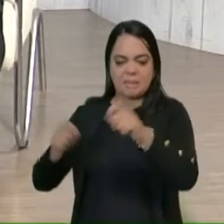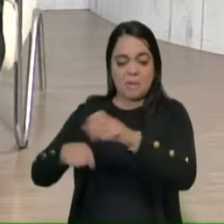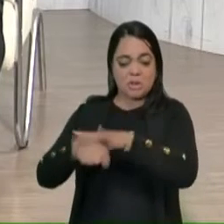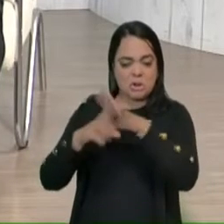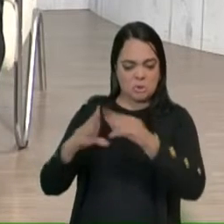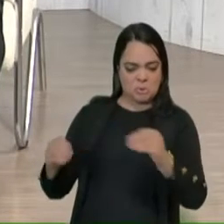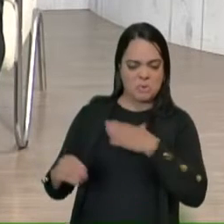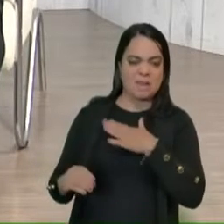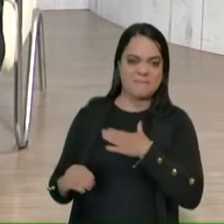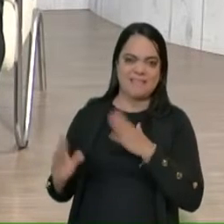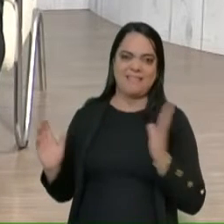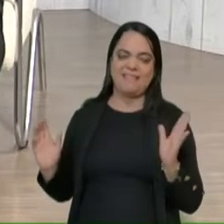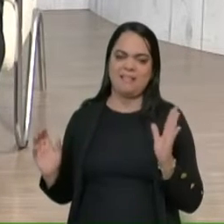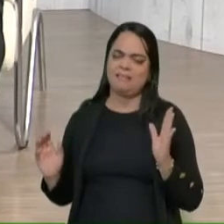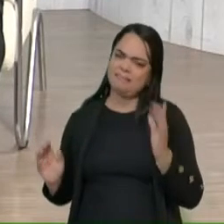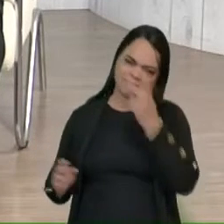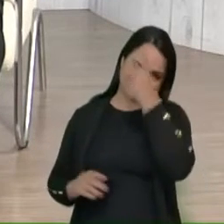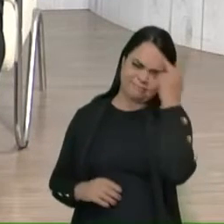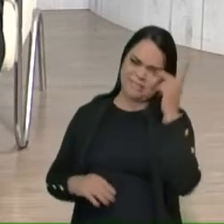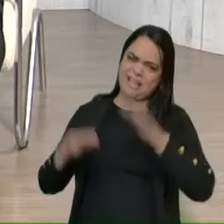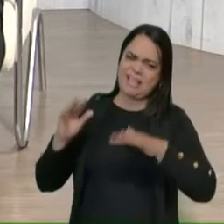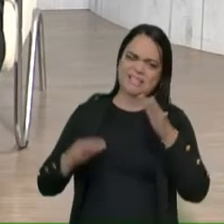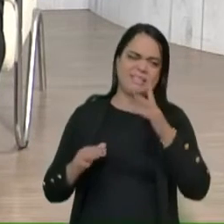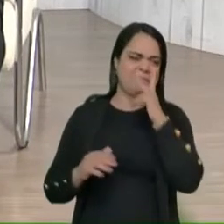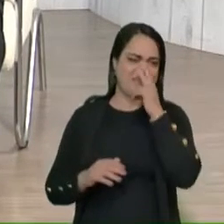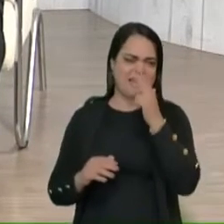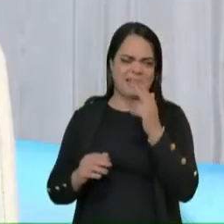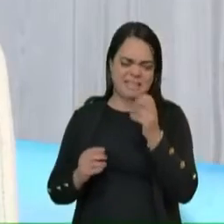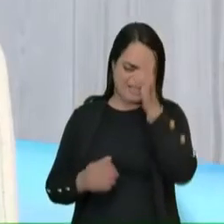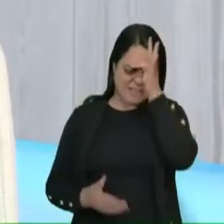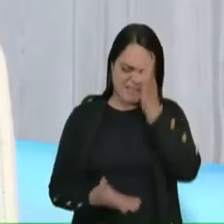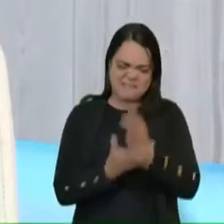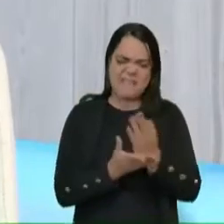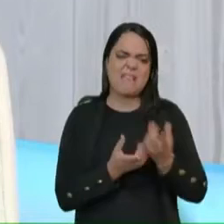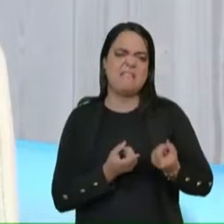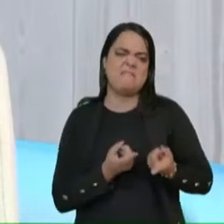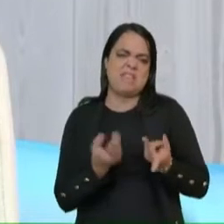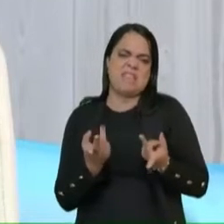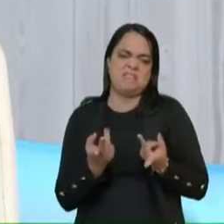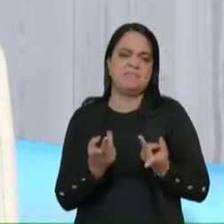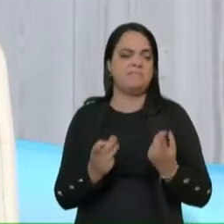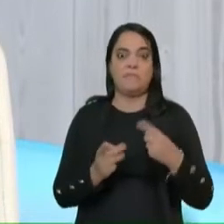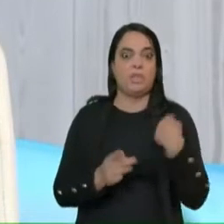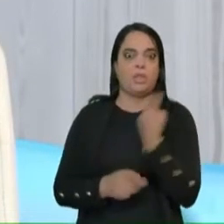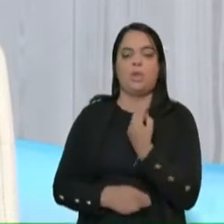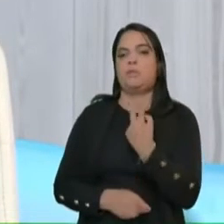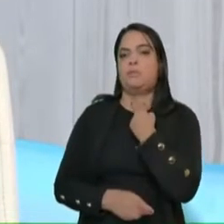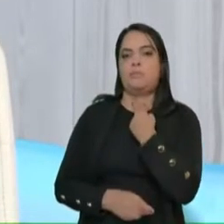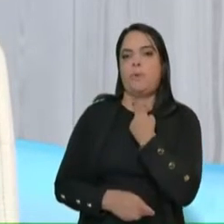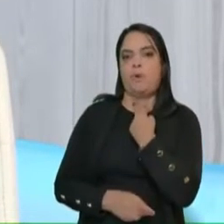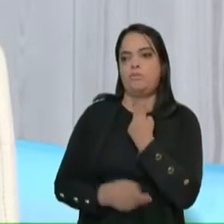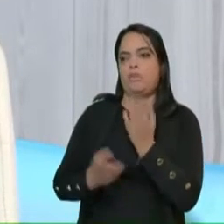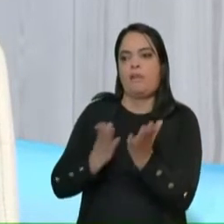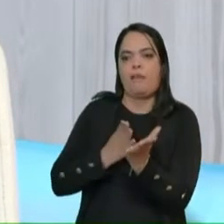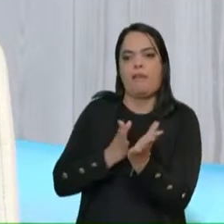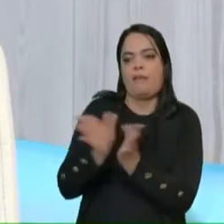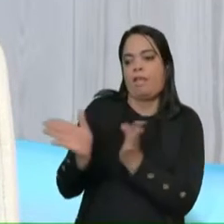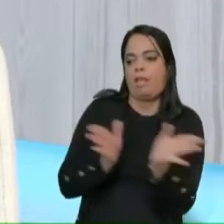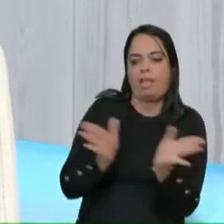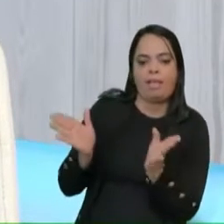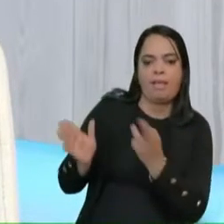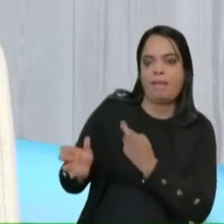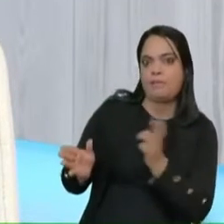né Às vezes as pessoas comercializam a fé né mas a gente não pode ter mais de uma religião Por uma questão